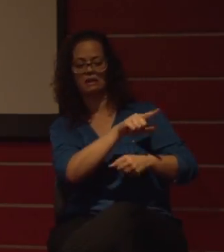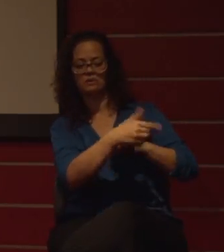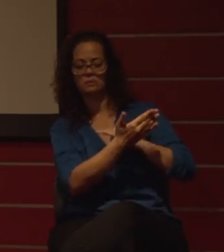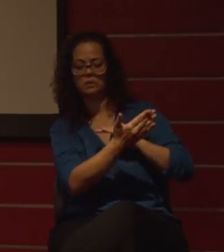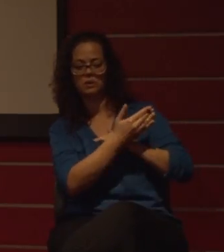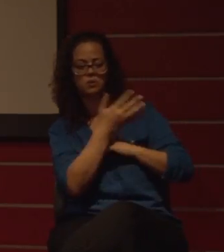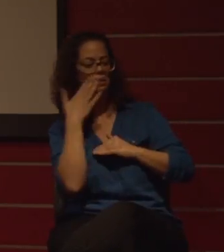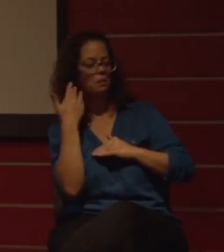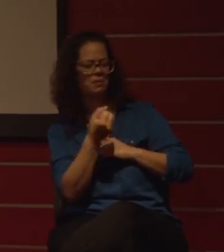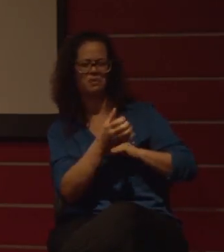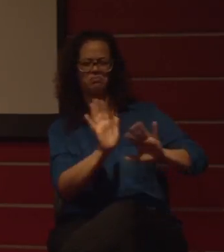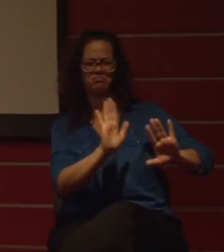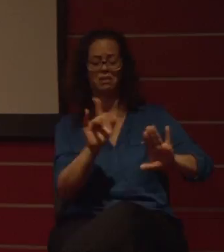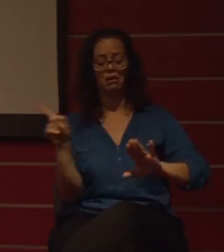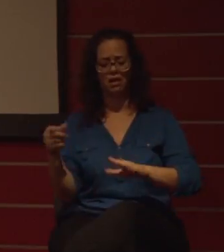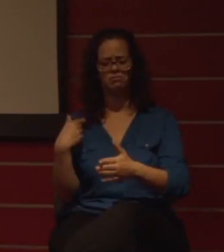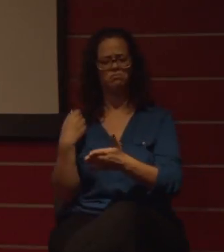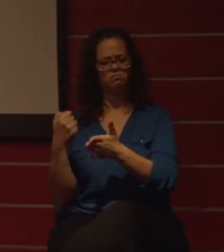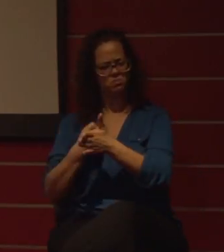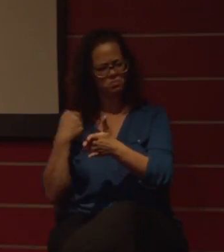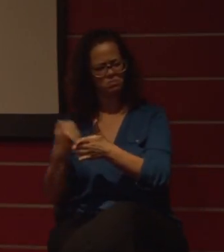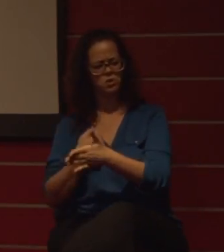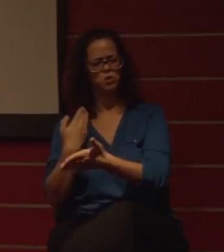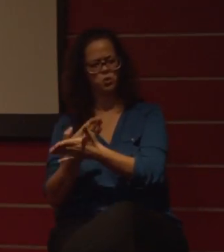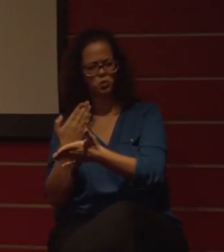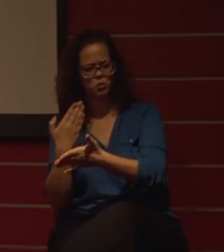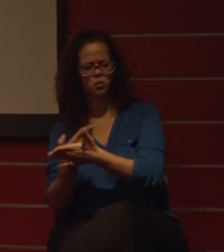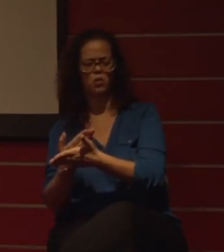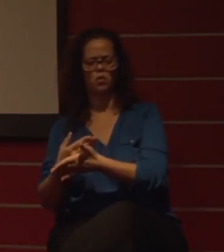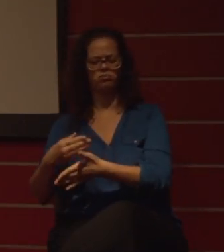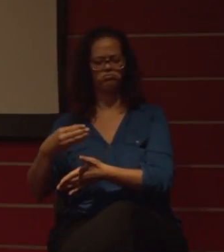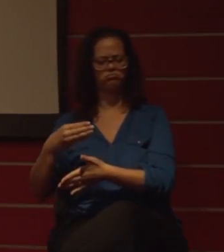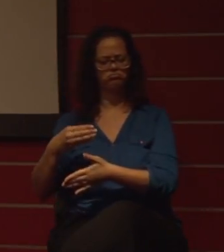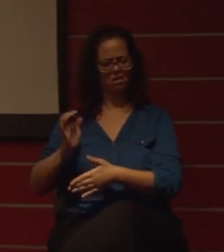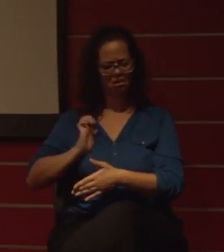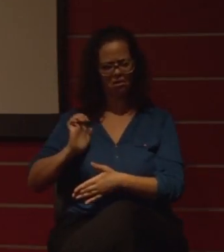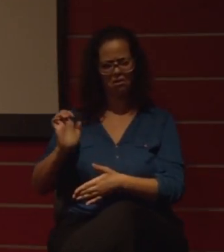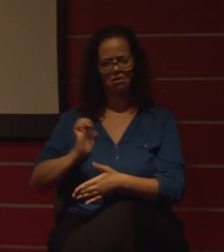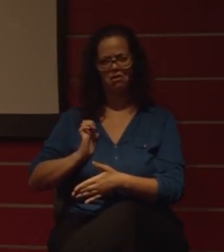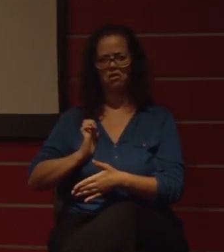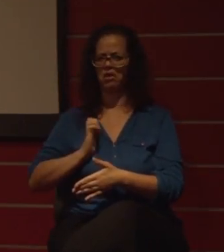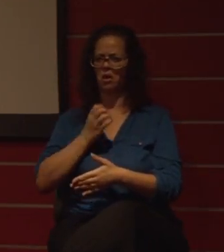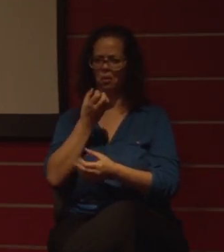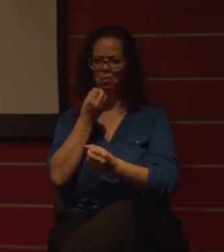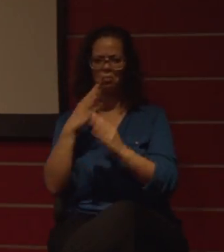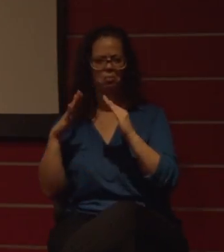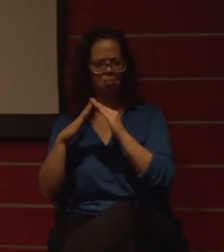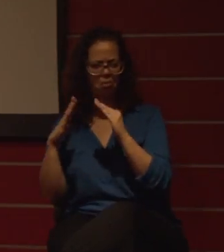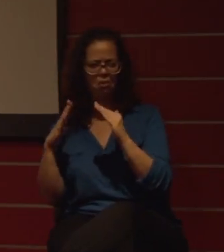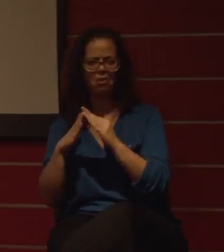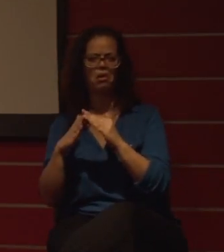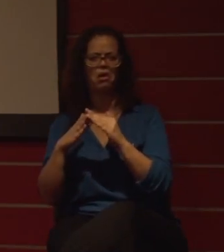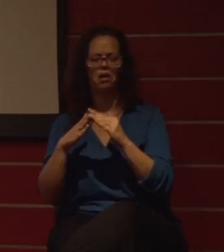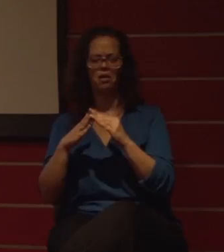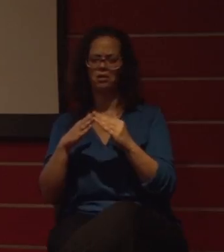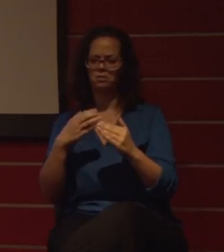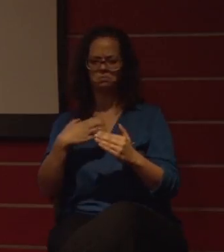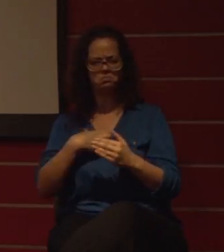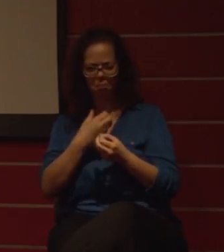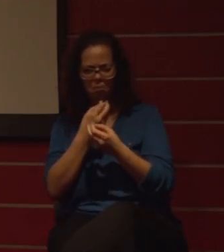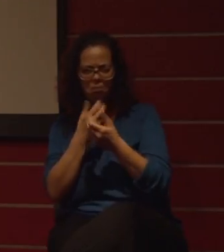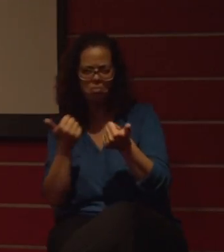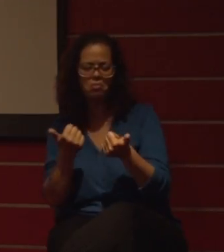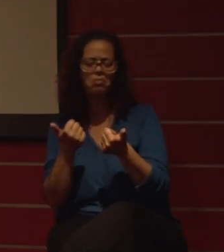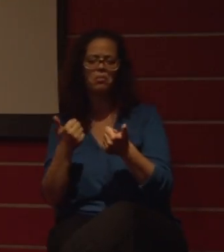é um homem culto vivido rico bem posicionado eh e se comporta desta maneira